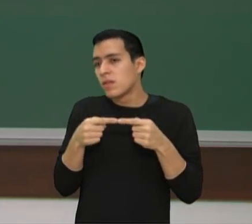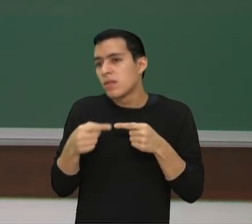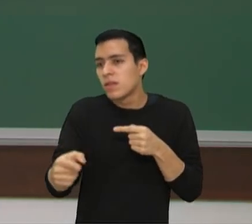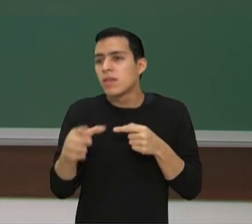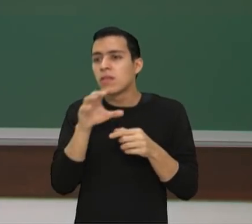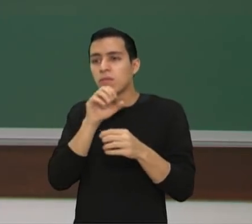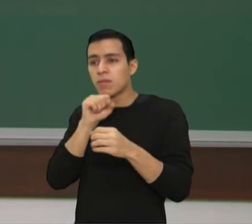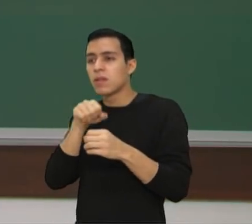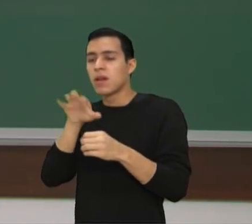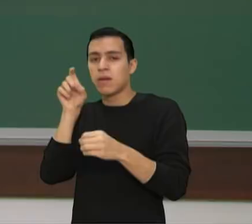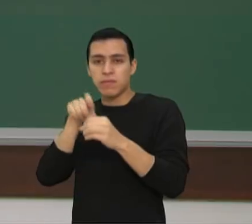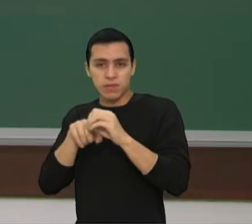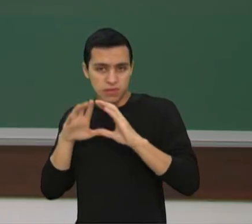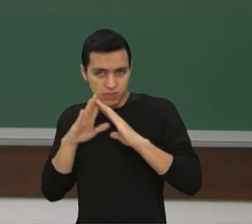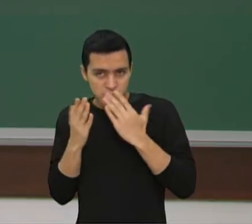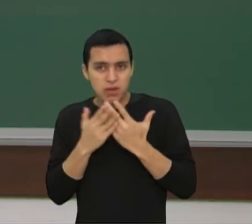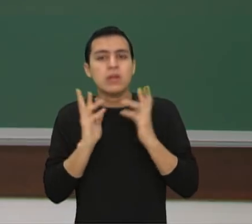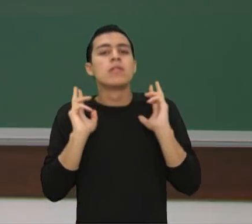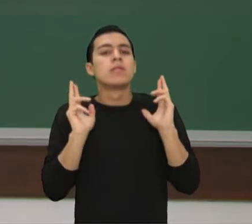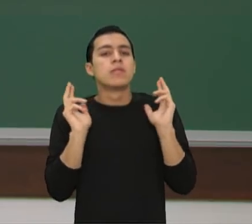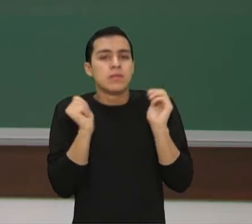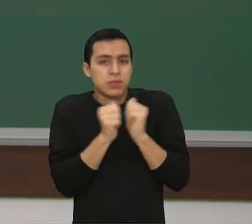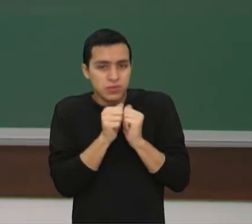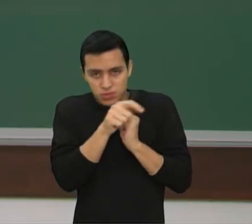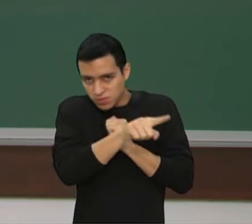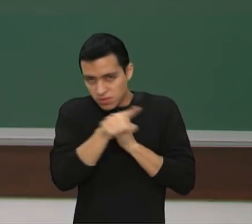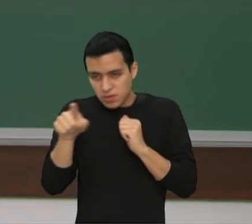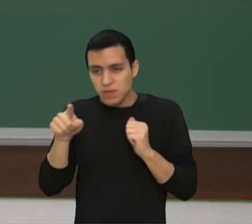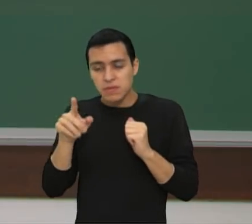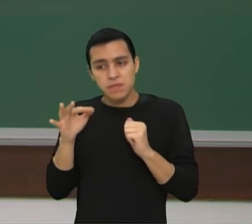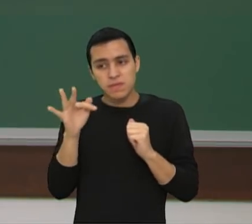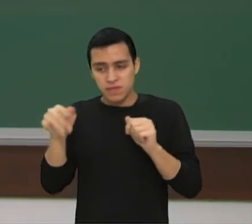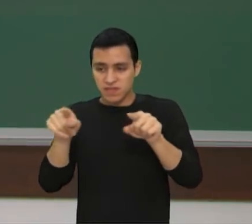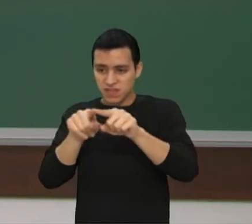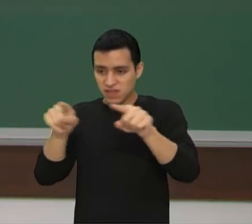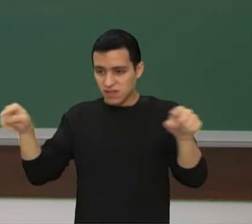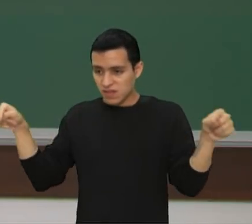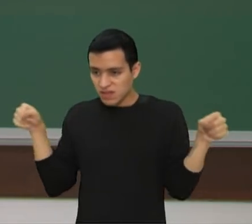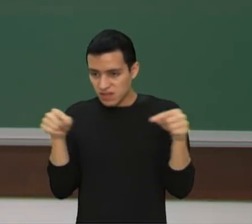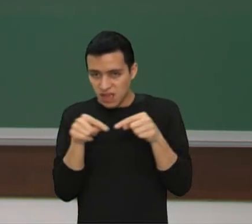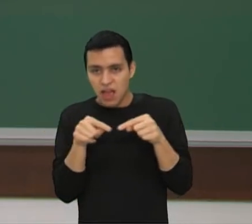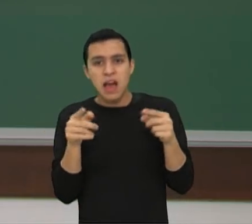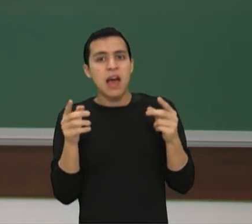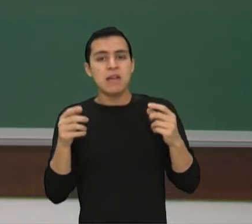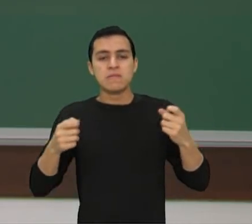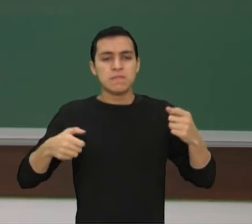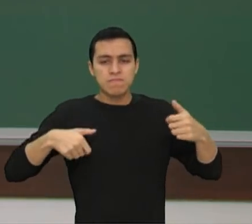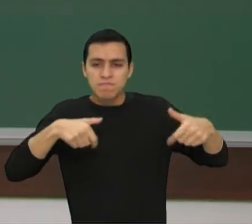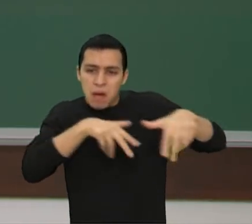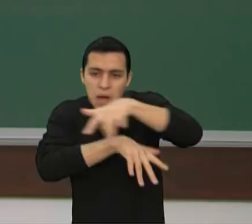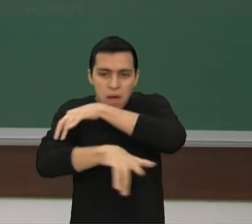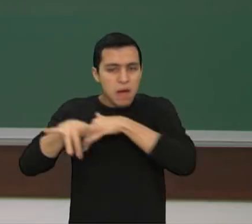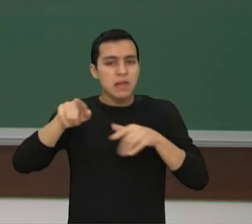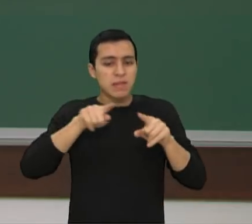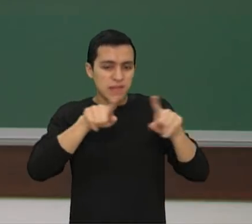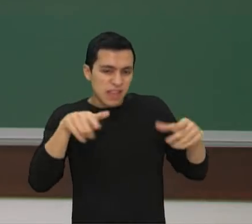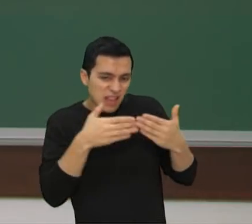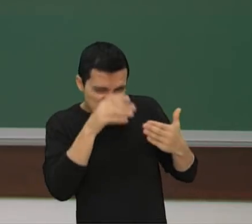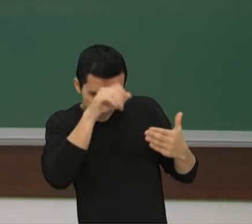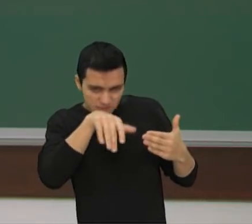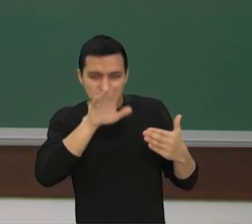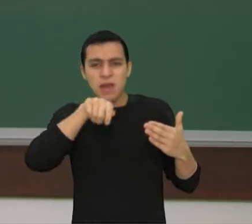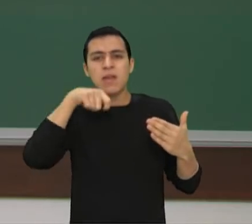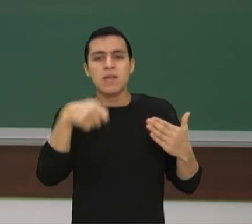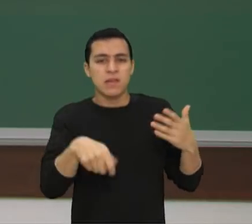rápido para a escola, né? Espero estar junto com vocês aí na nossa quadra, na nossa sala aí, se divertindo e aprendendo nas nossas aulas de educação